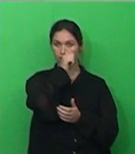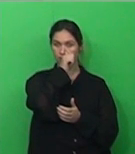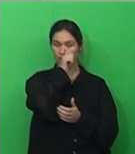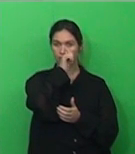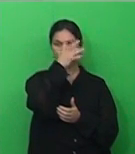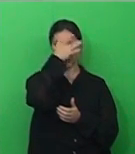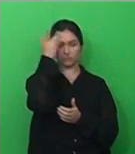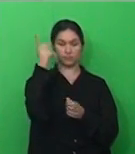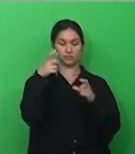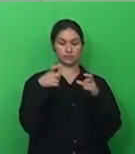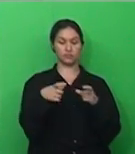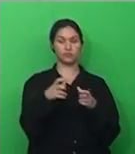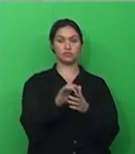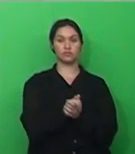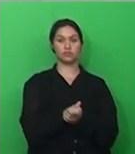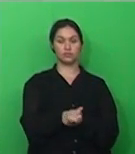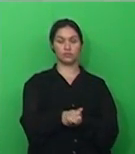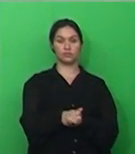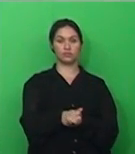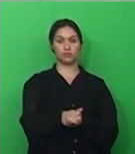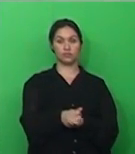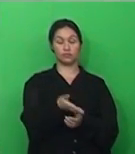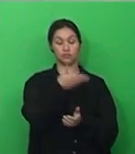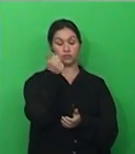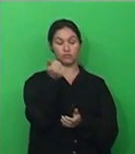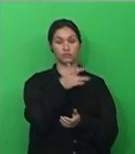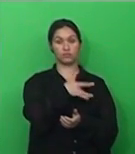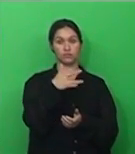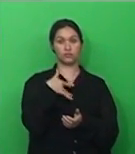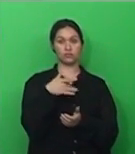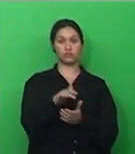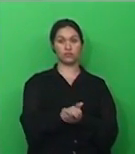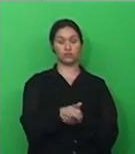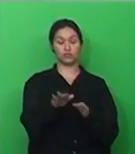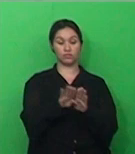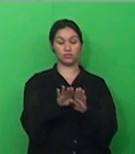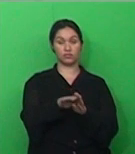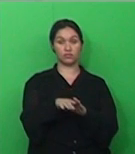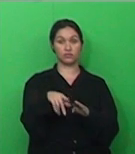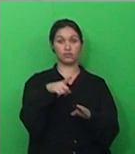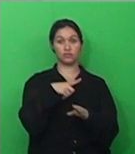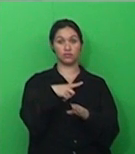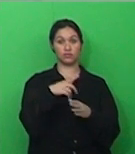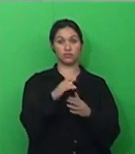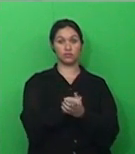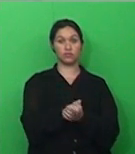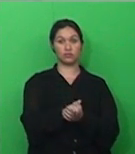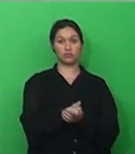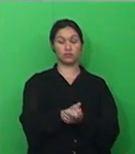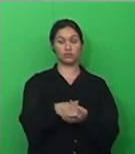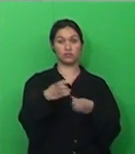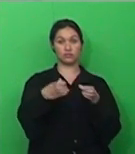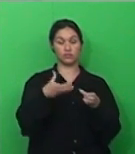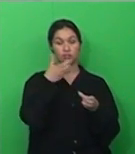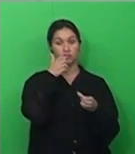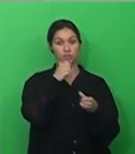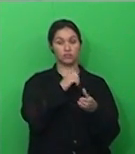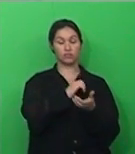a fatores e bens que interferem na saúde pública. Já temos a Secretaria de Saúde, a sua subsecretaria,